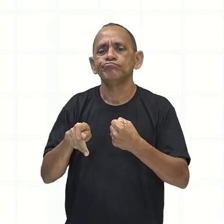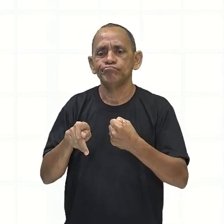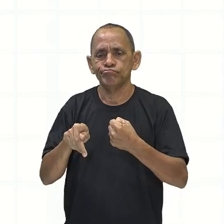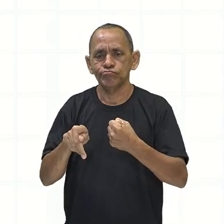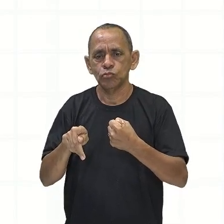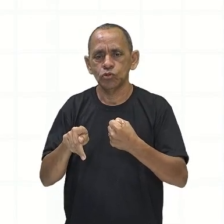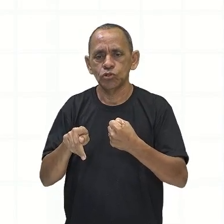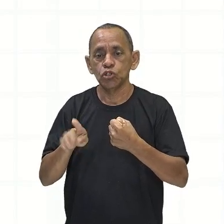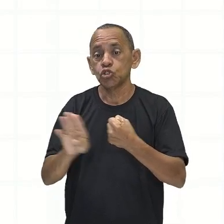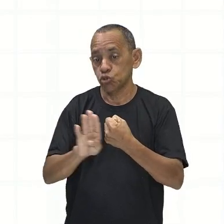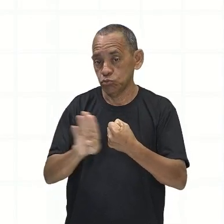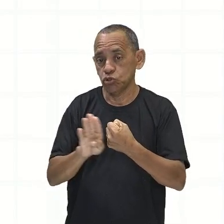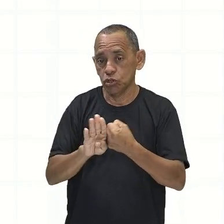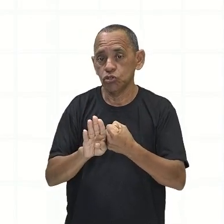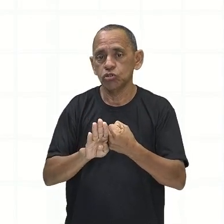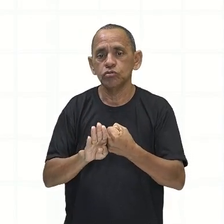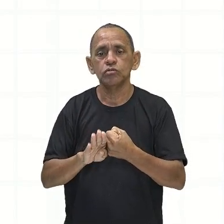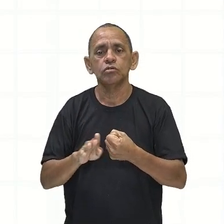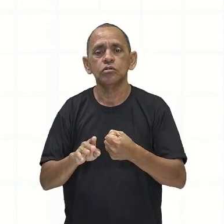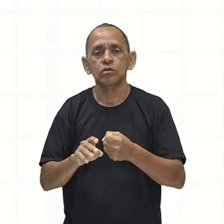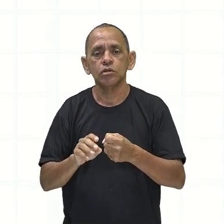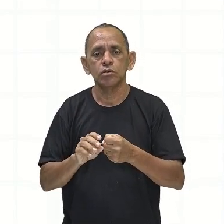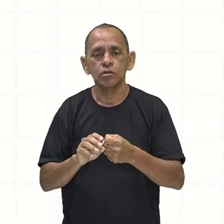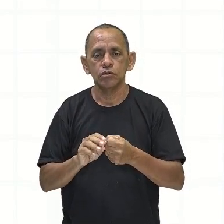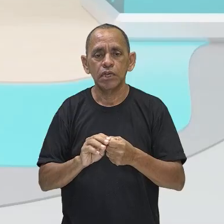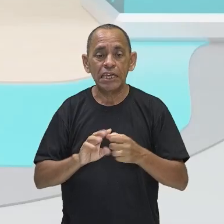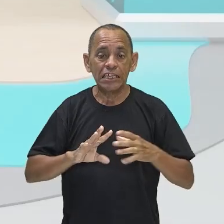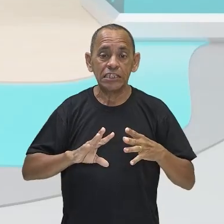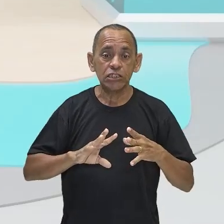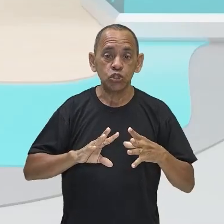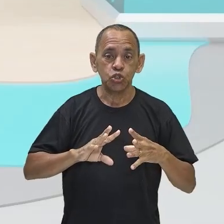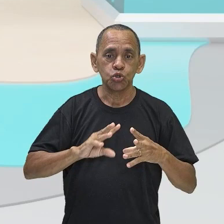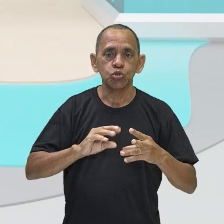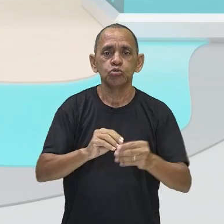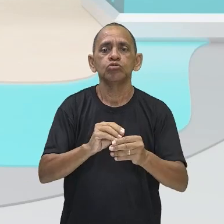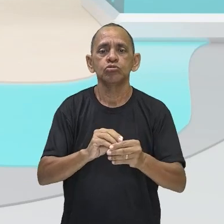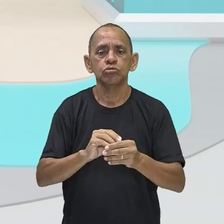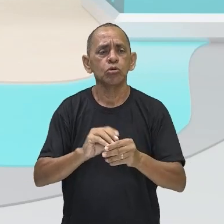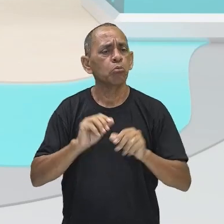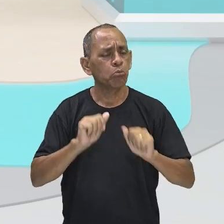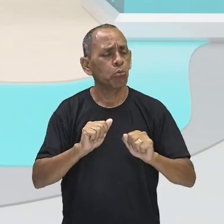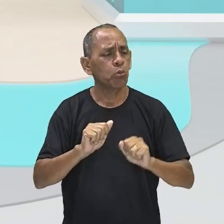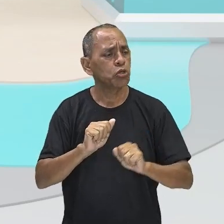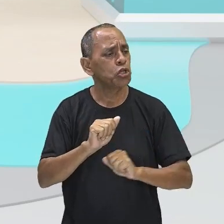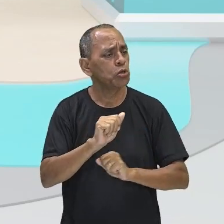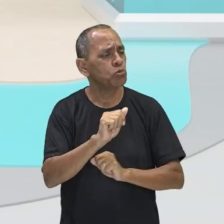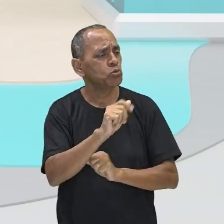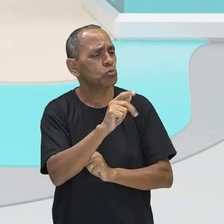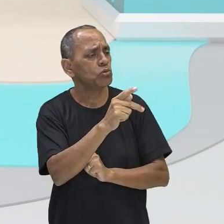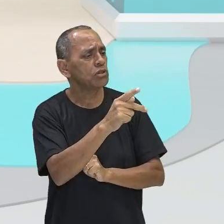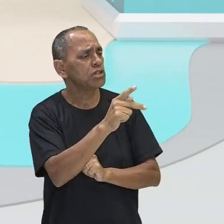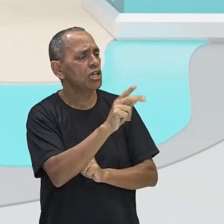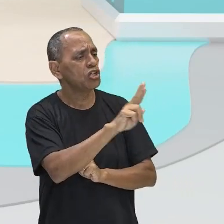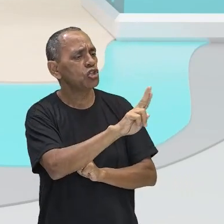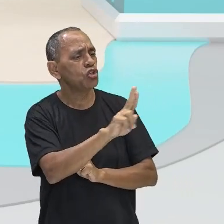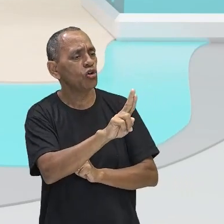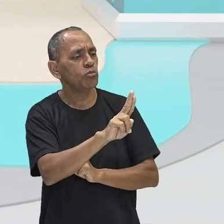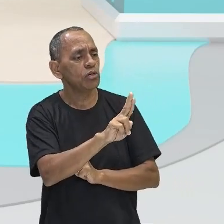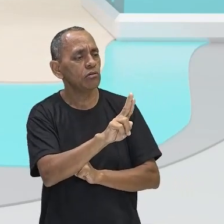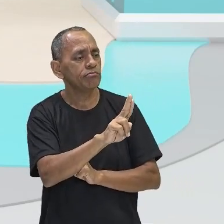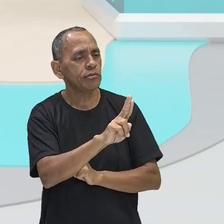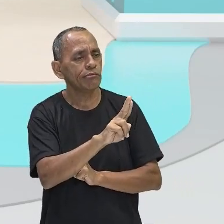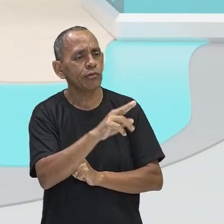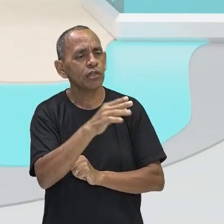substantivo é tudo aquilo que podemos dar nomes, que tem nome.